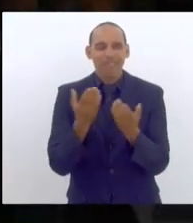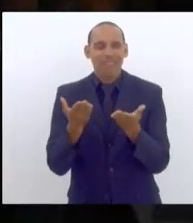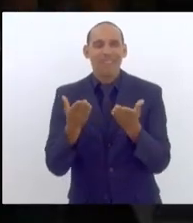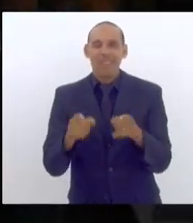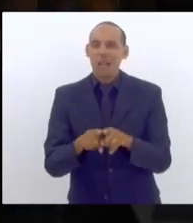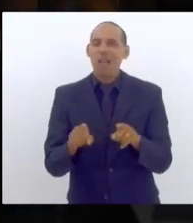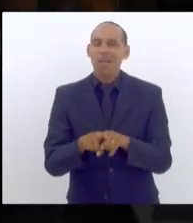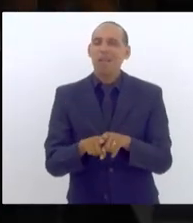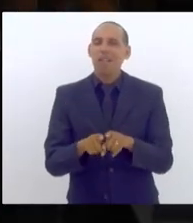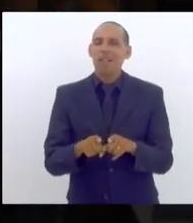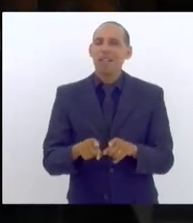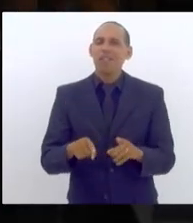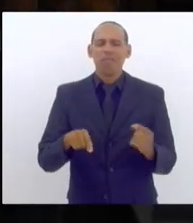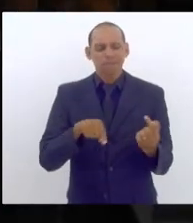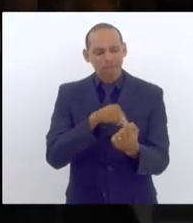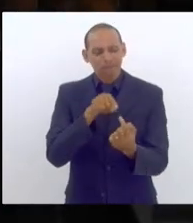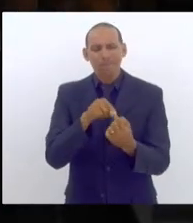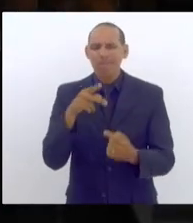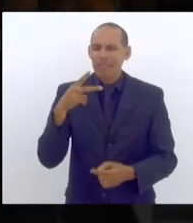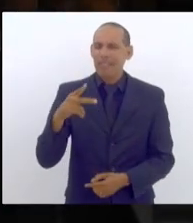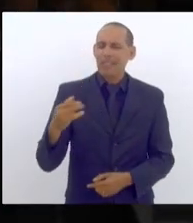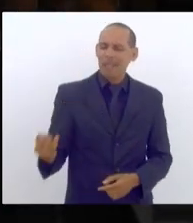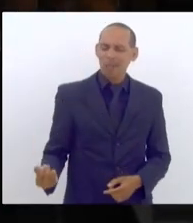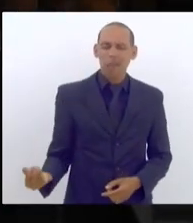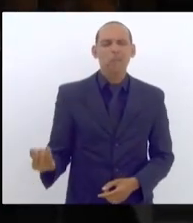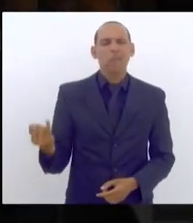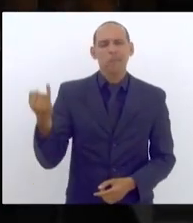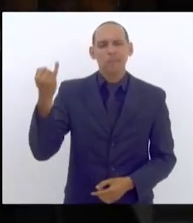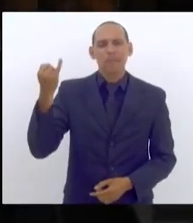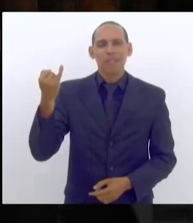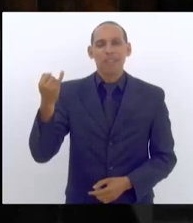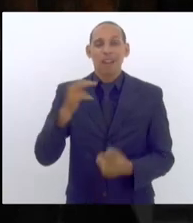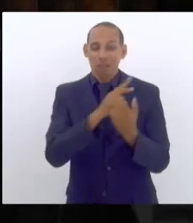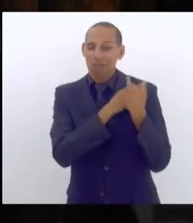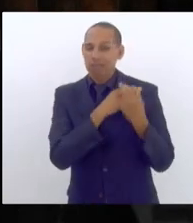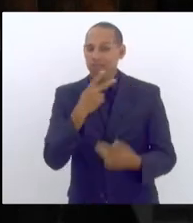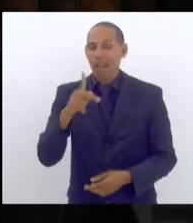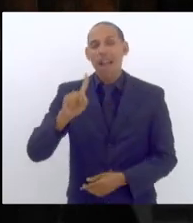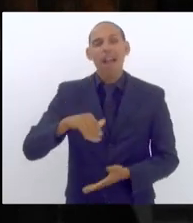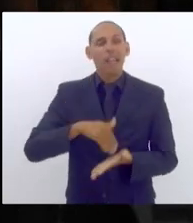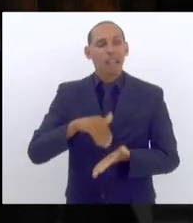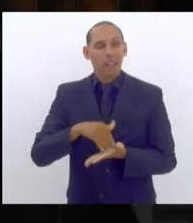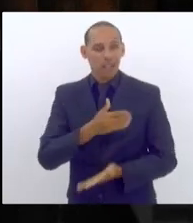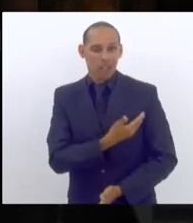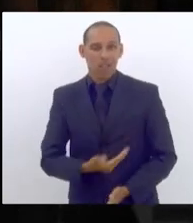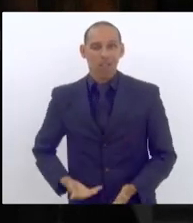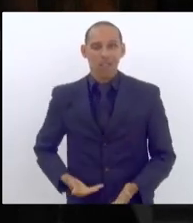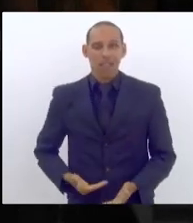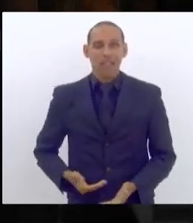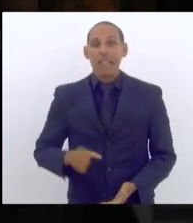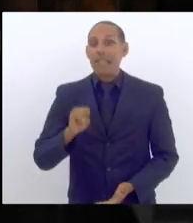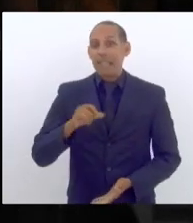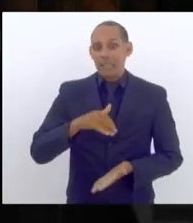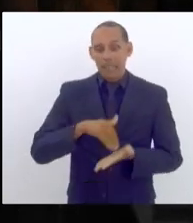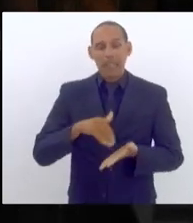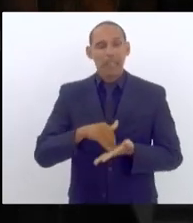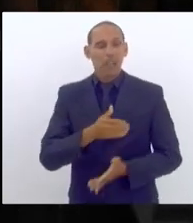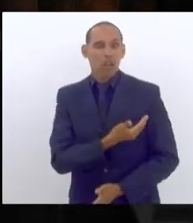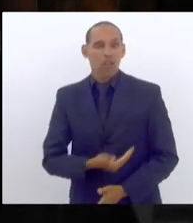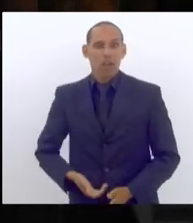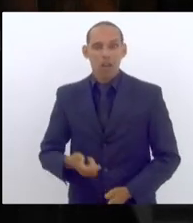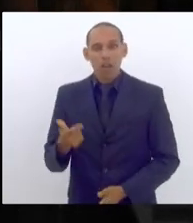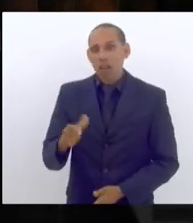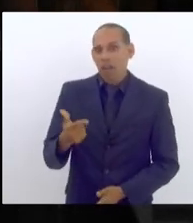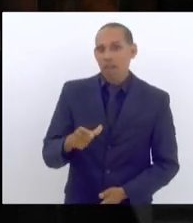grande missão, que é a Secretaria de Governo. E hoje ser secretário de Governo